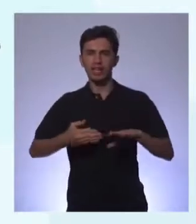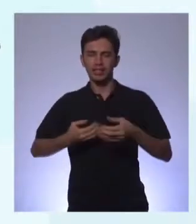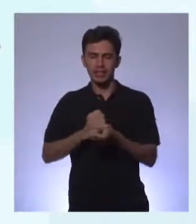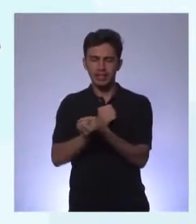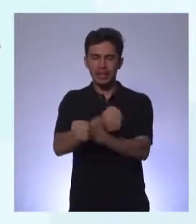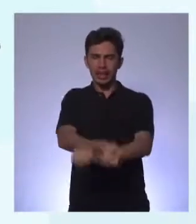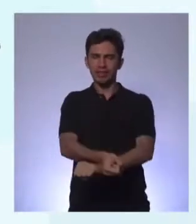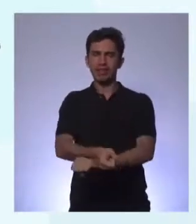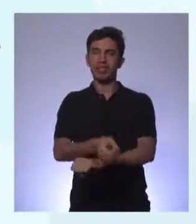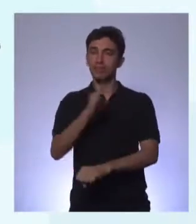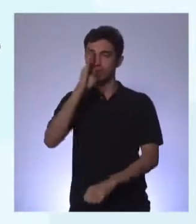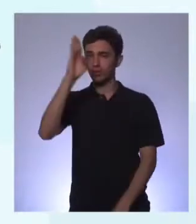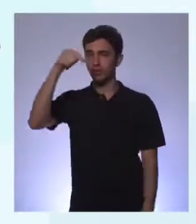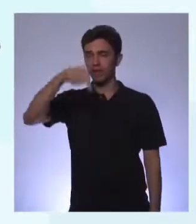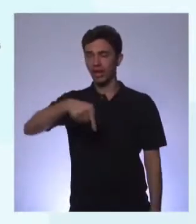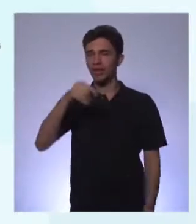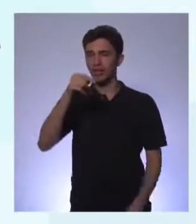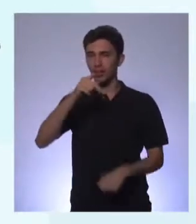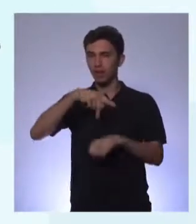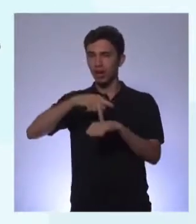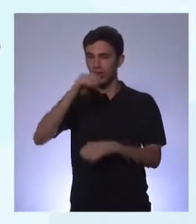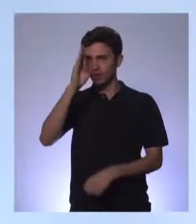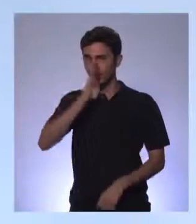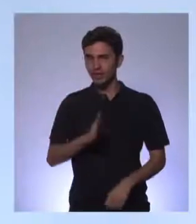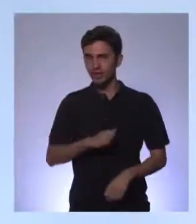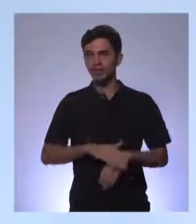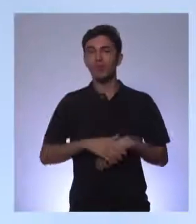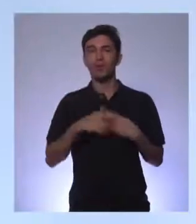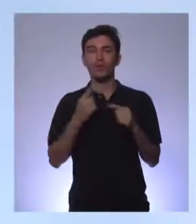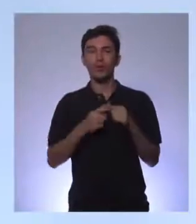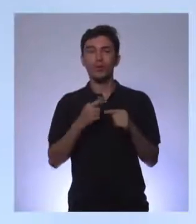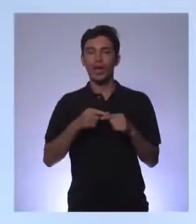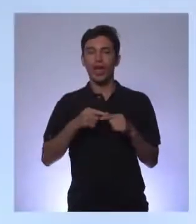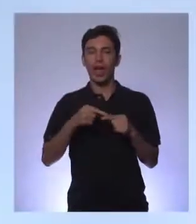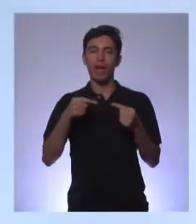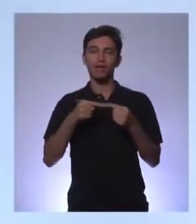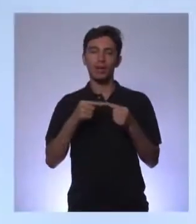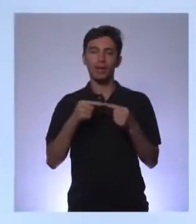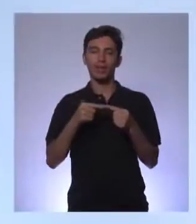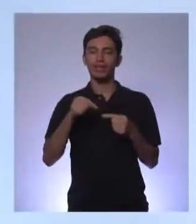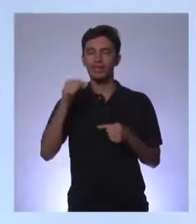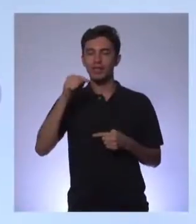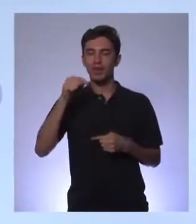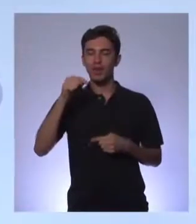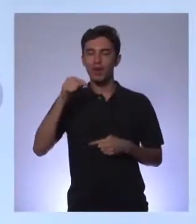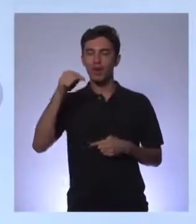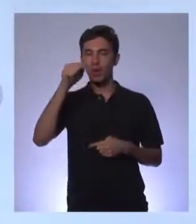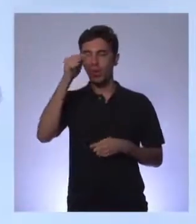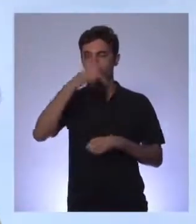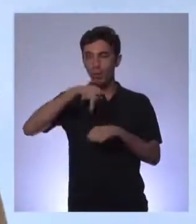escravagistas, principalmente no Brasil, que é um país de monarquia, né? É um império